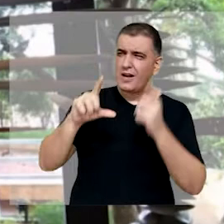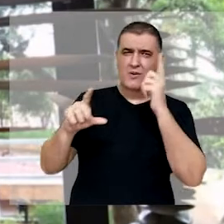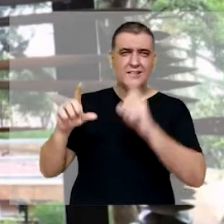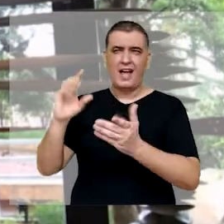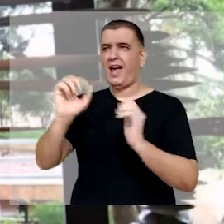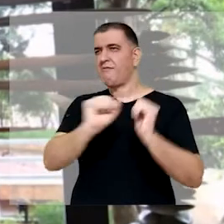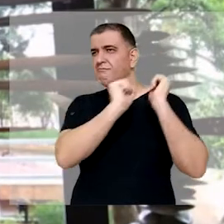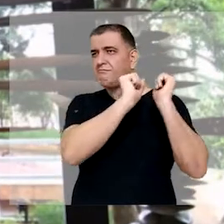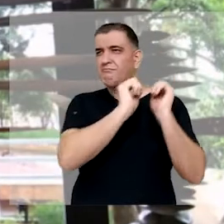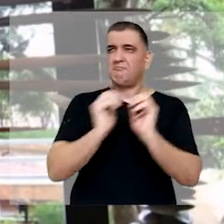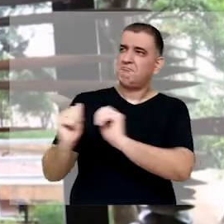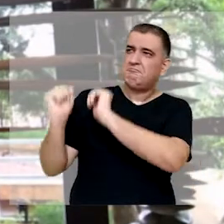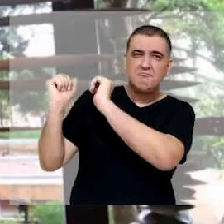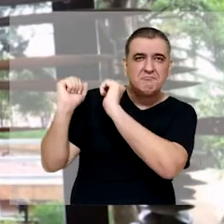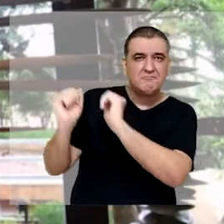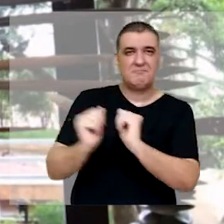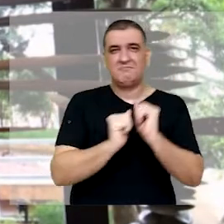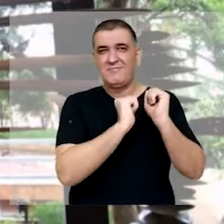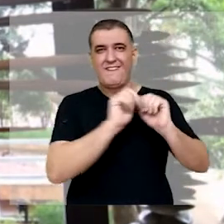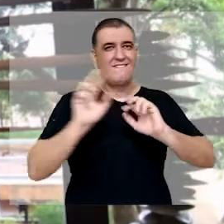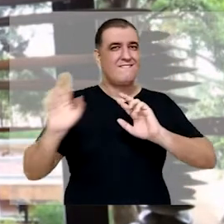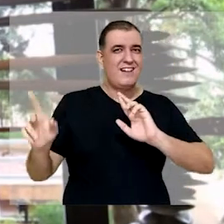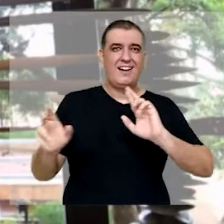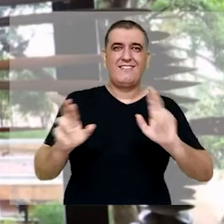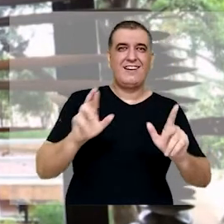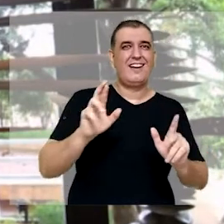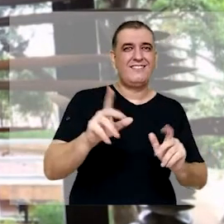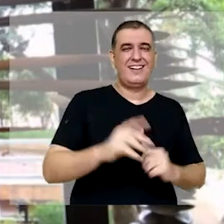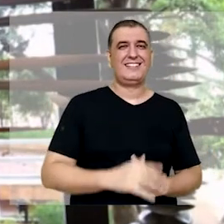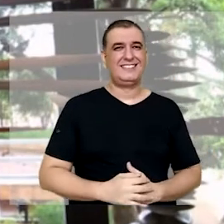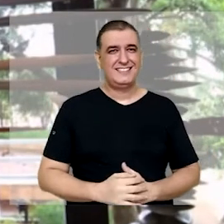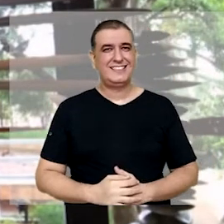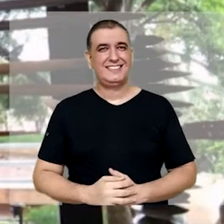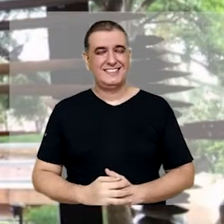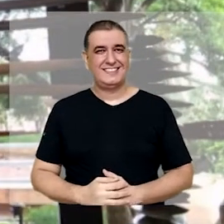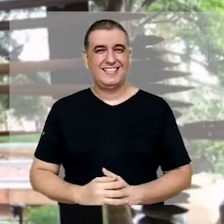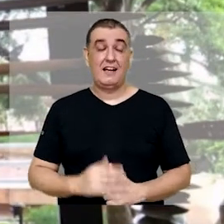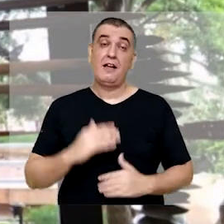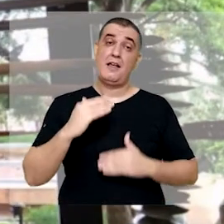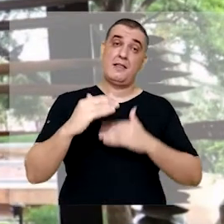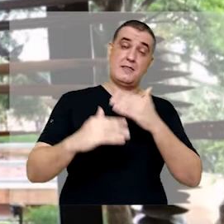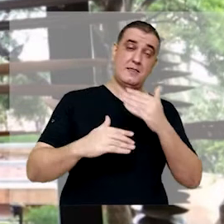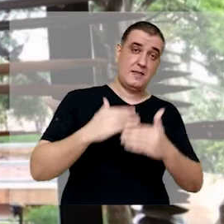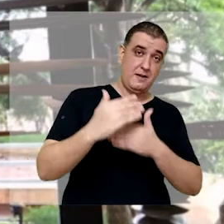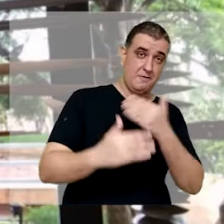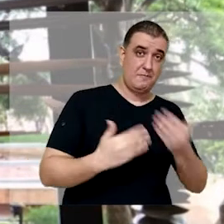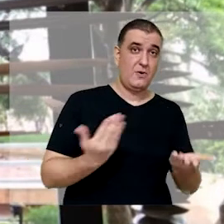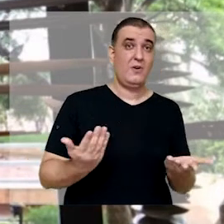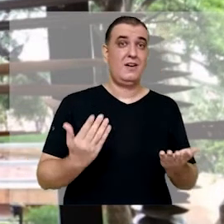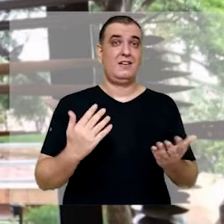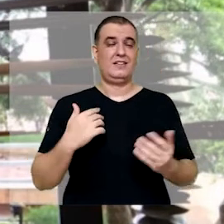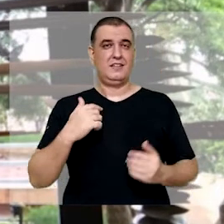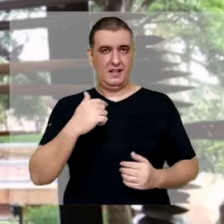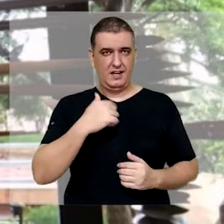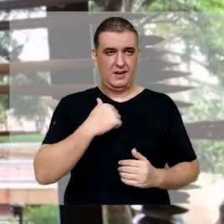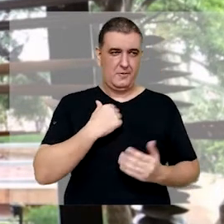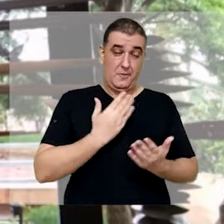no primeiro salão de cerâmica do Museu Alfredo Andersen. E depois com a